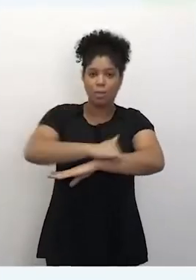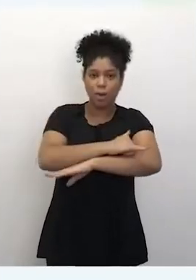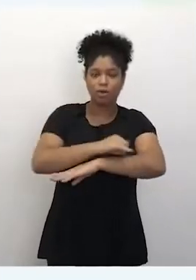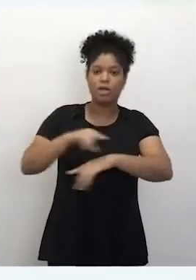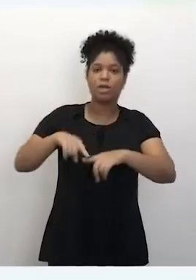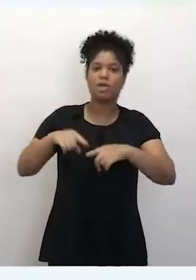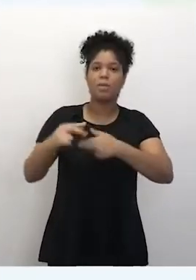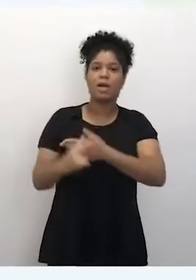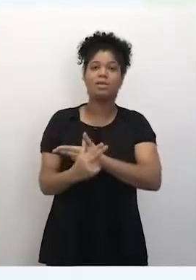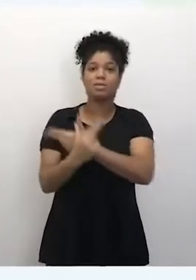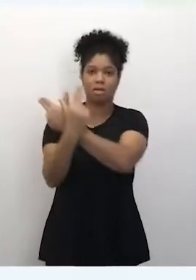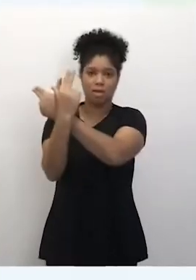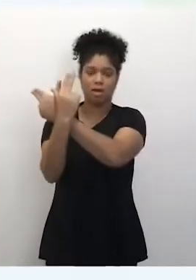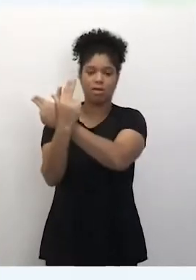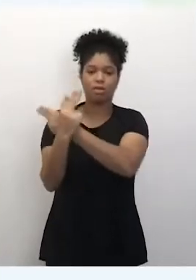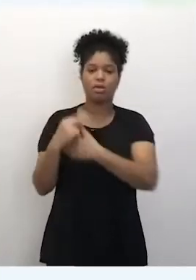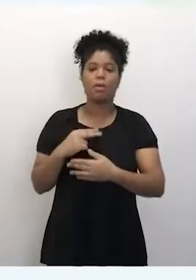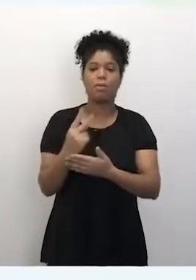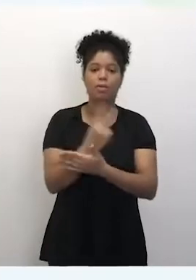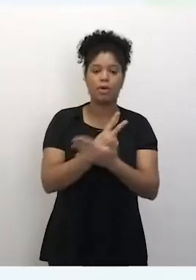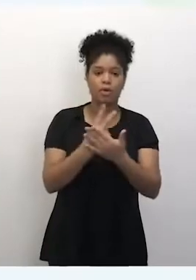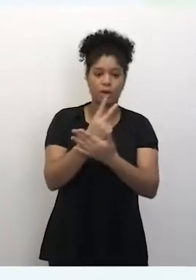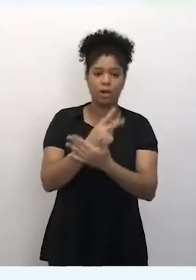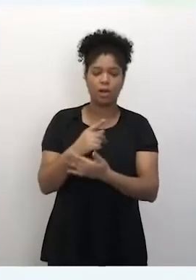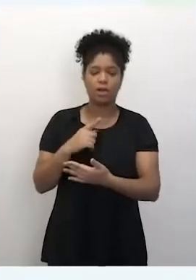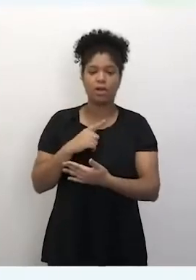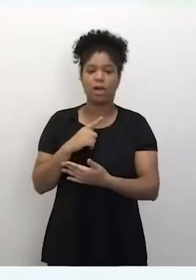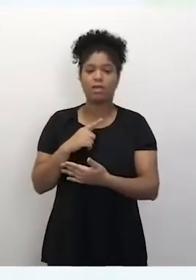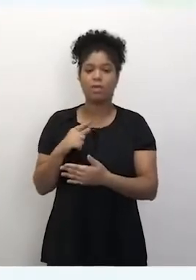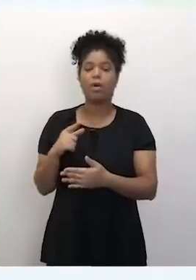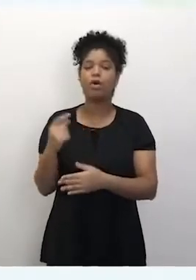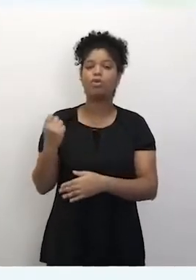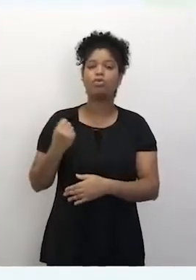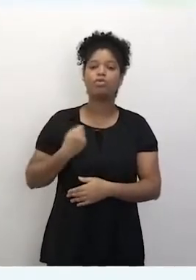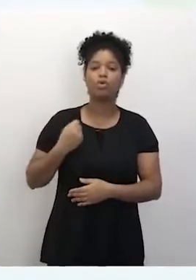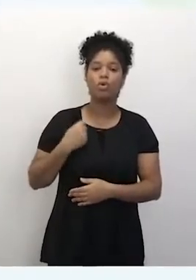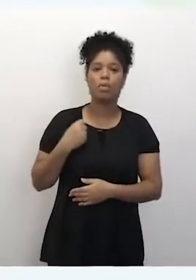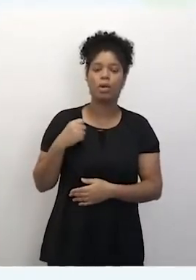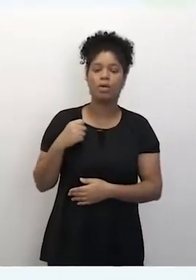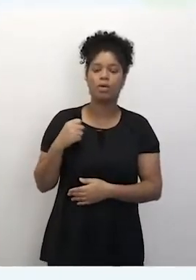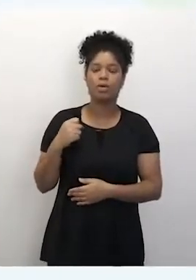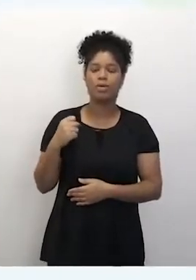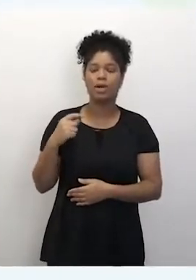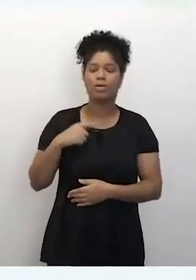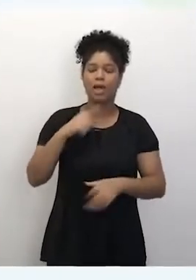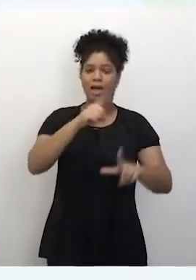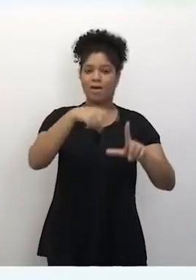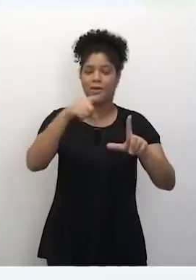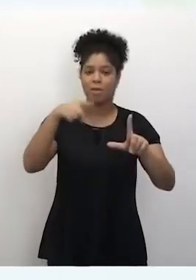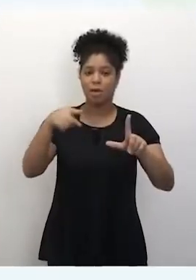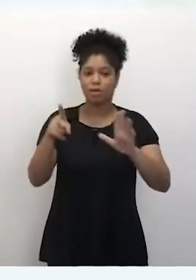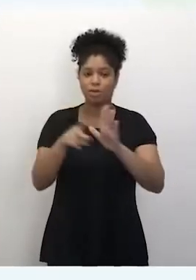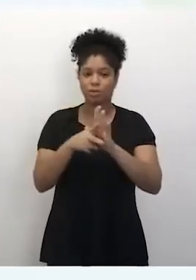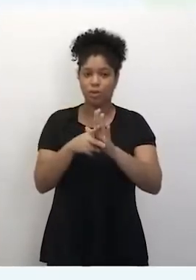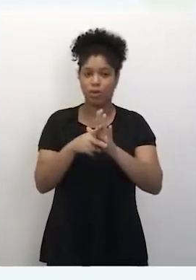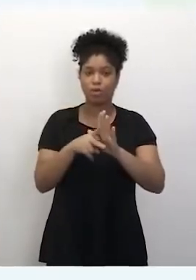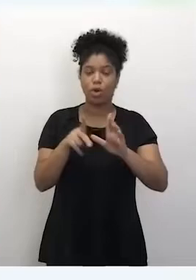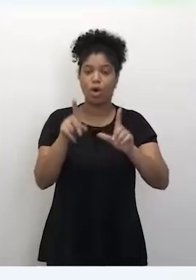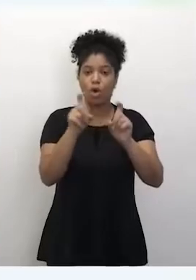satélites meteorológicos. Utilizando modelos numéricos de previsão de tempo, processados por um